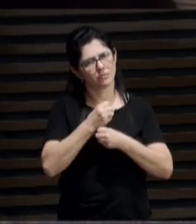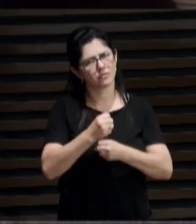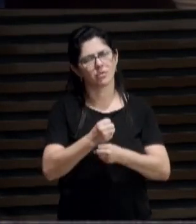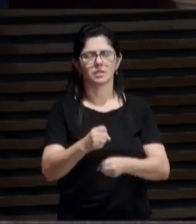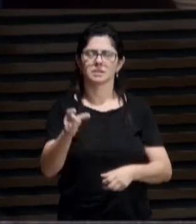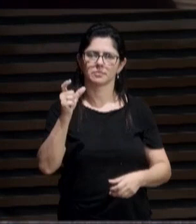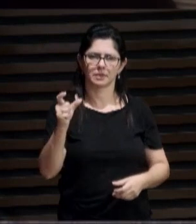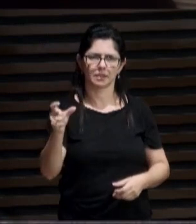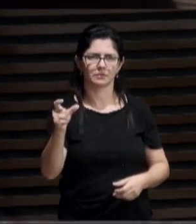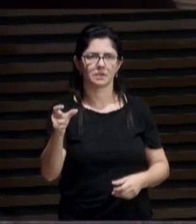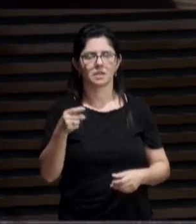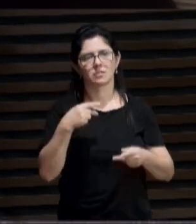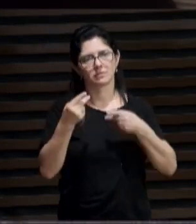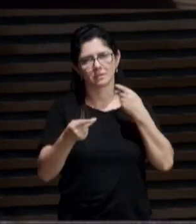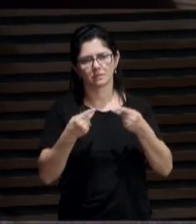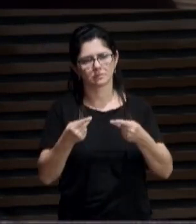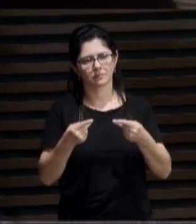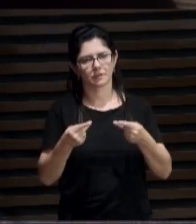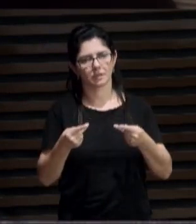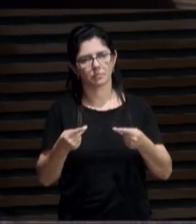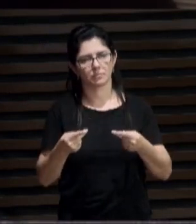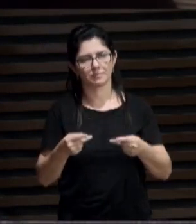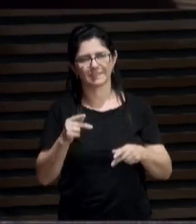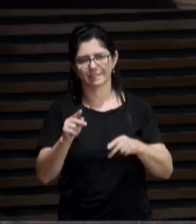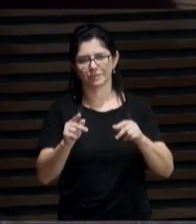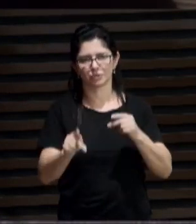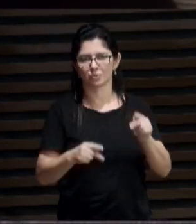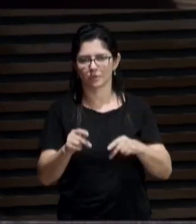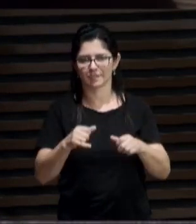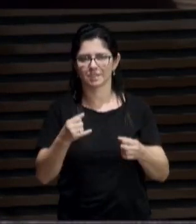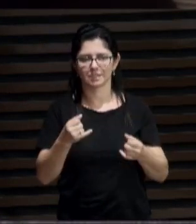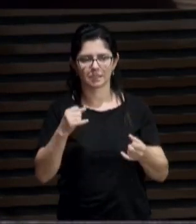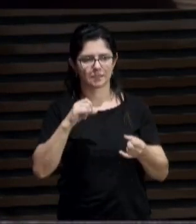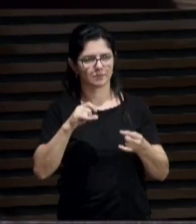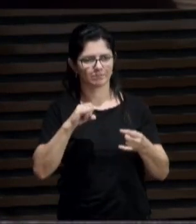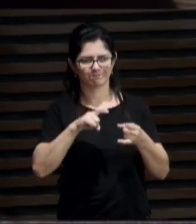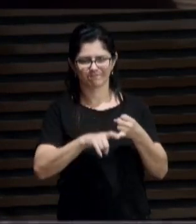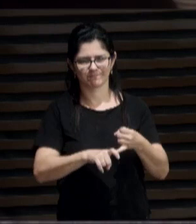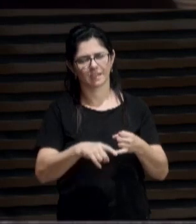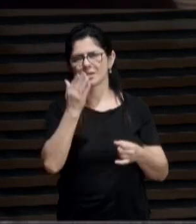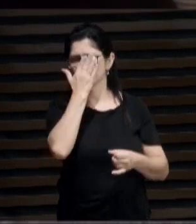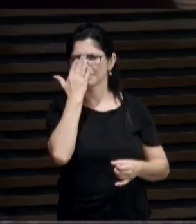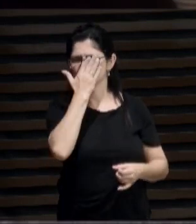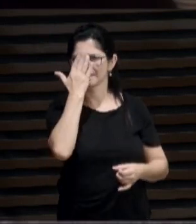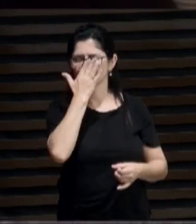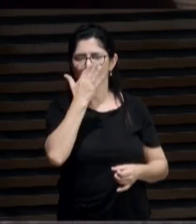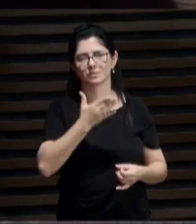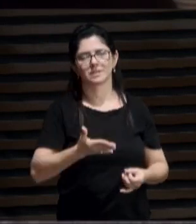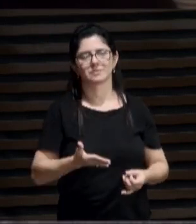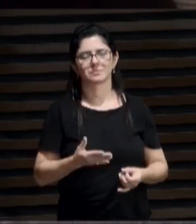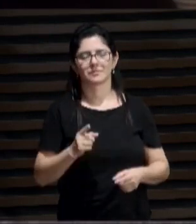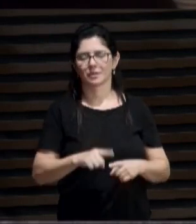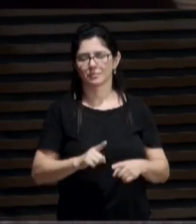povo de Israel é uma adúltera, é uma prostituta. Porque deixaram o